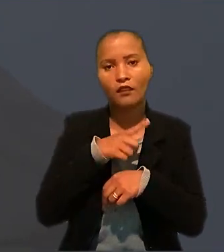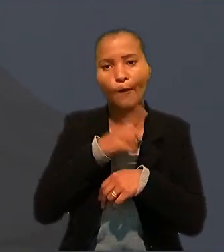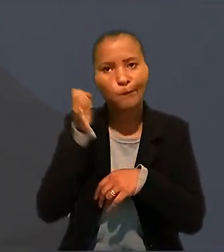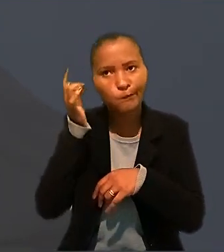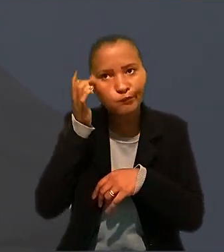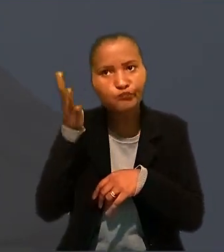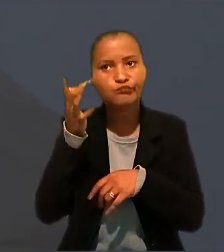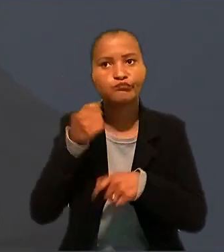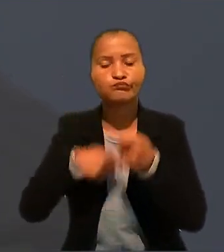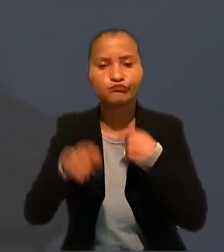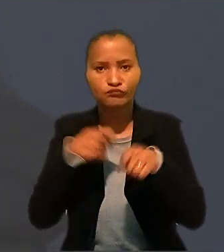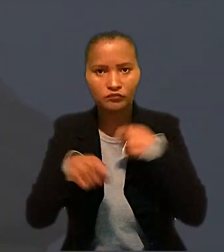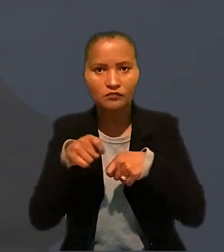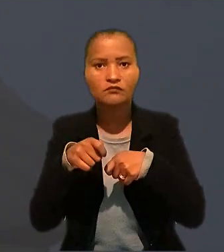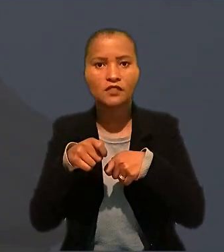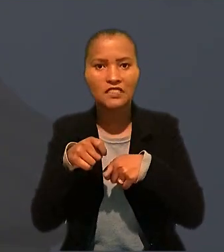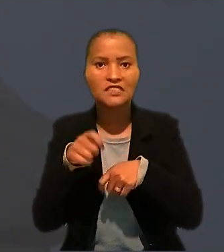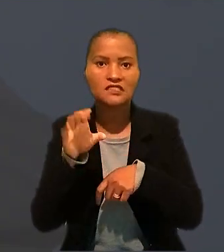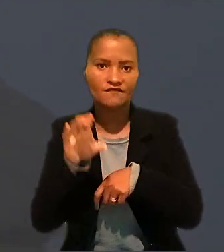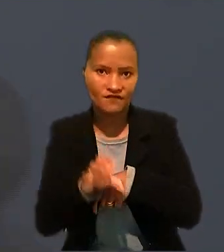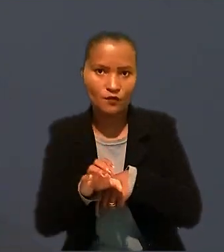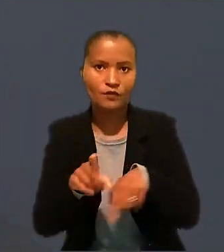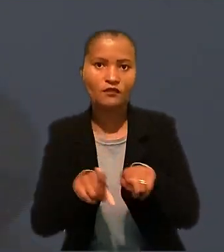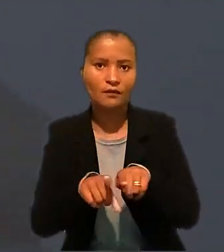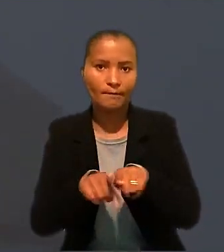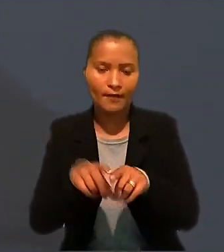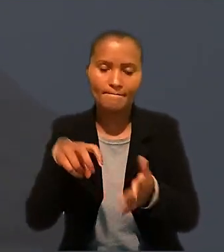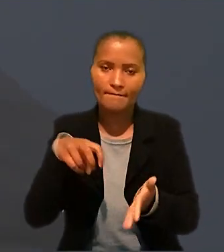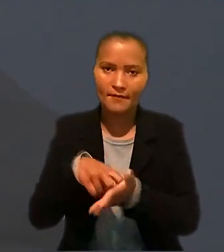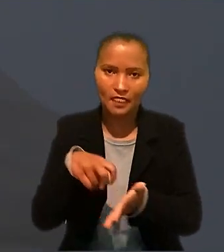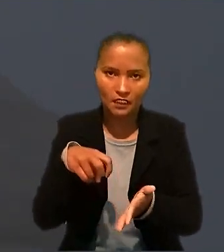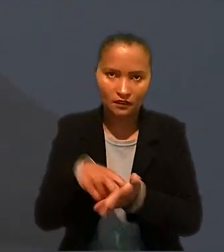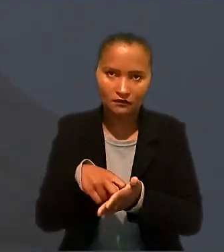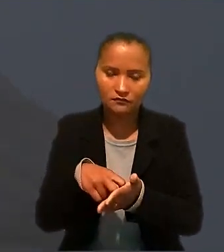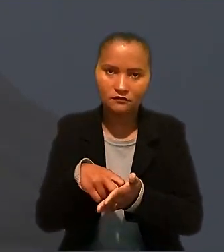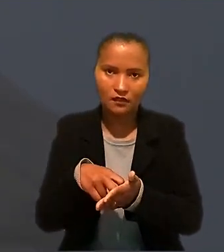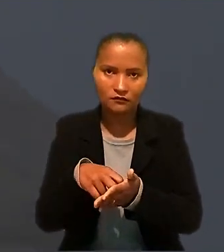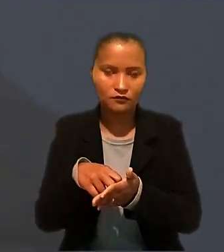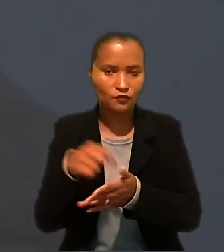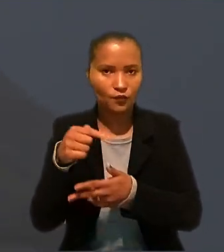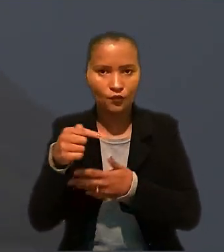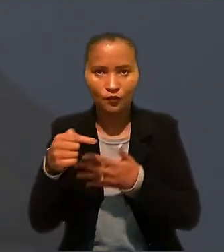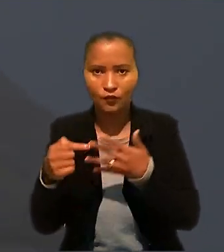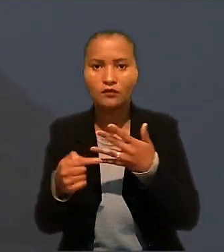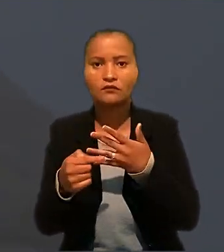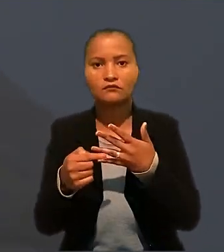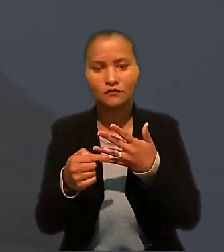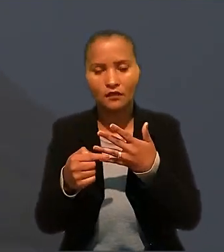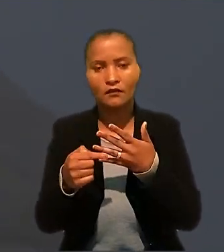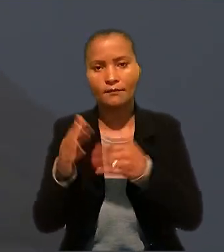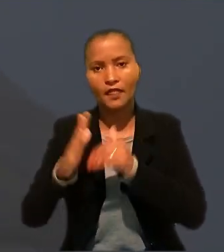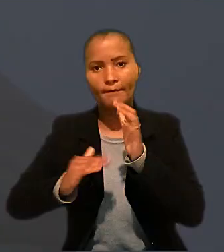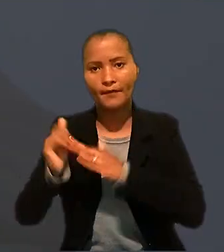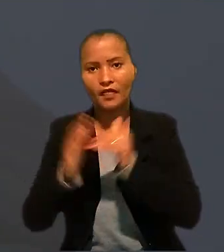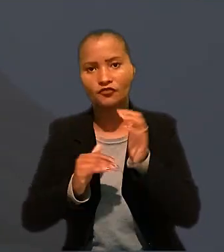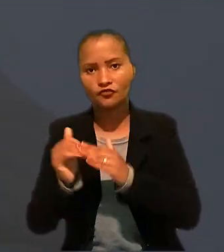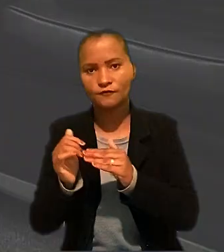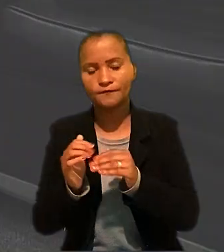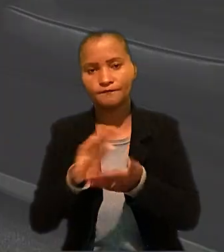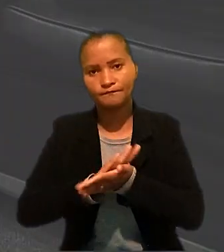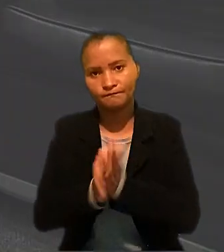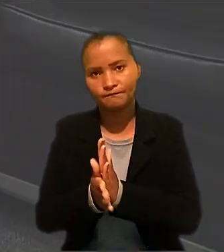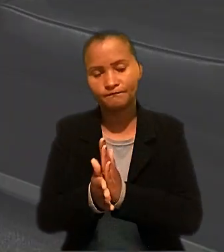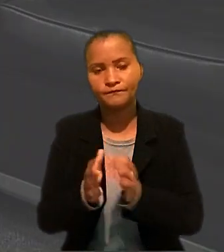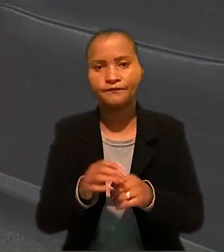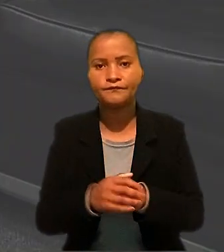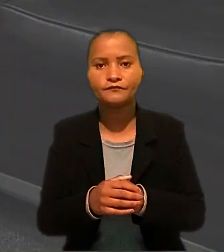consequências administrativas, há consequências civis e há consequências penais, todas elas em razão do ato praticado.